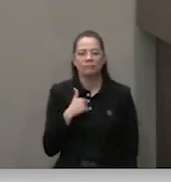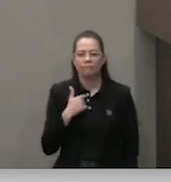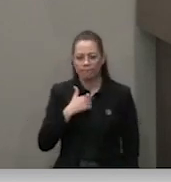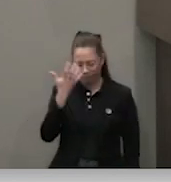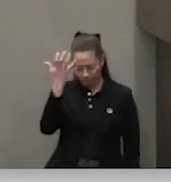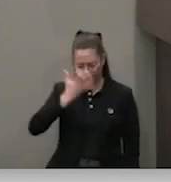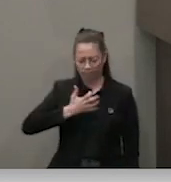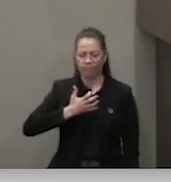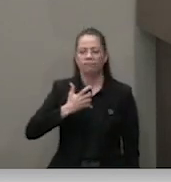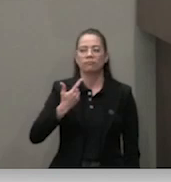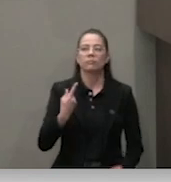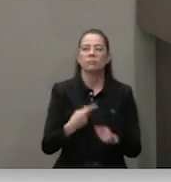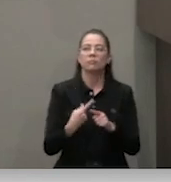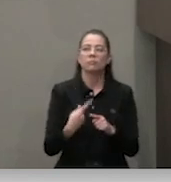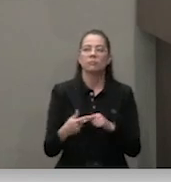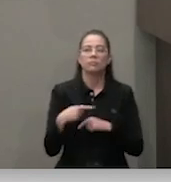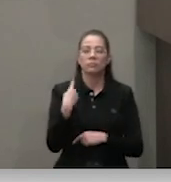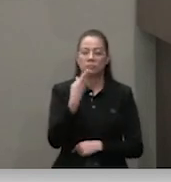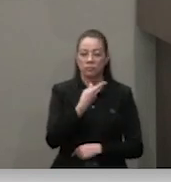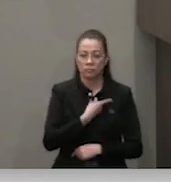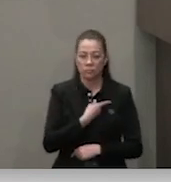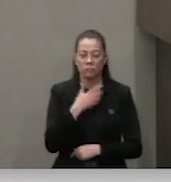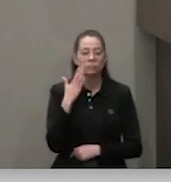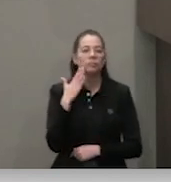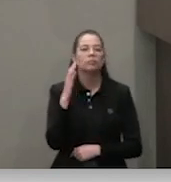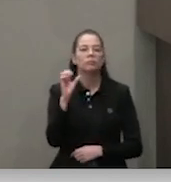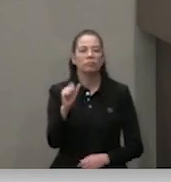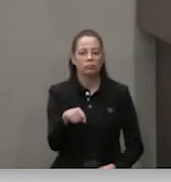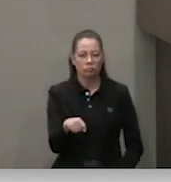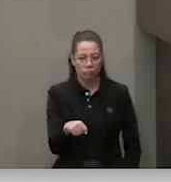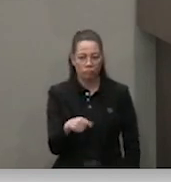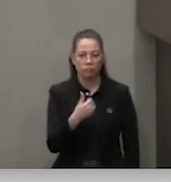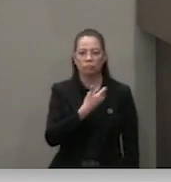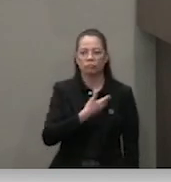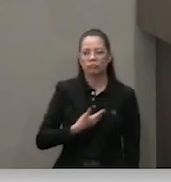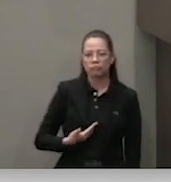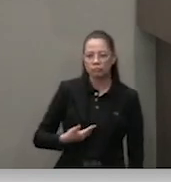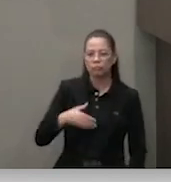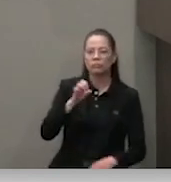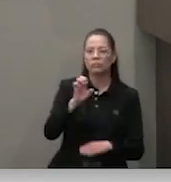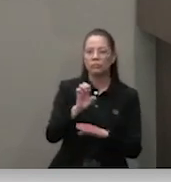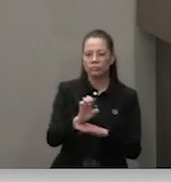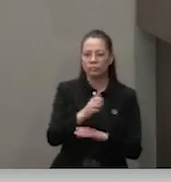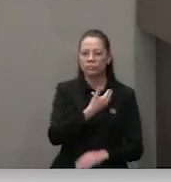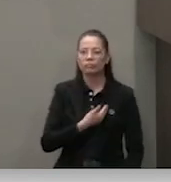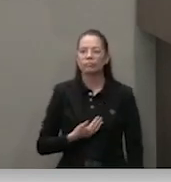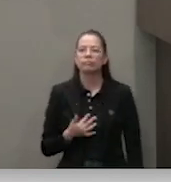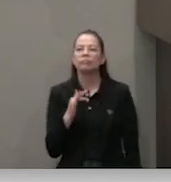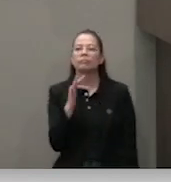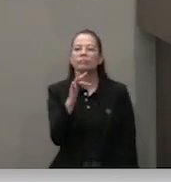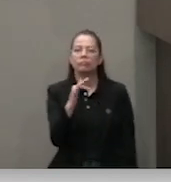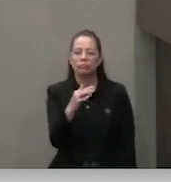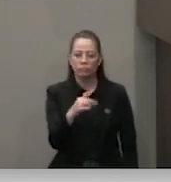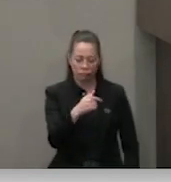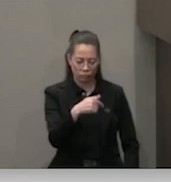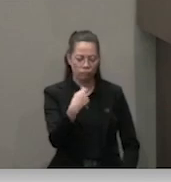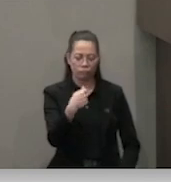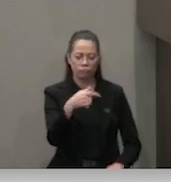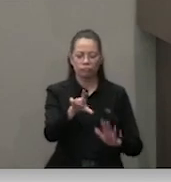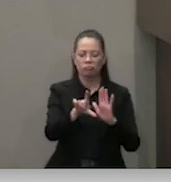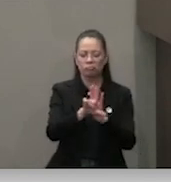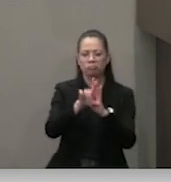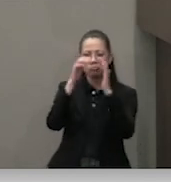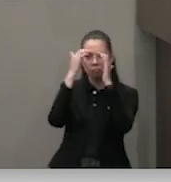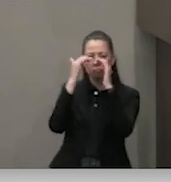Parlamento porque quando favorece daí sim quando é o governo do estado Quando é o governo federal daí a lei tem que ser